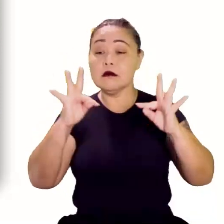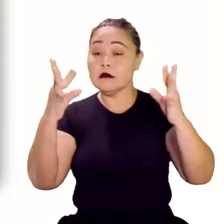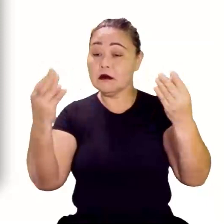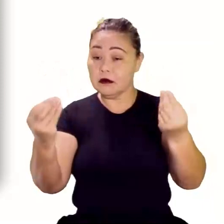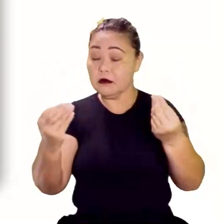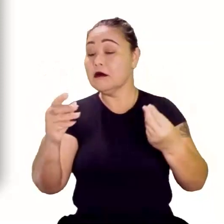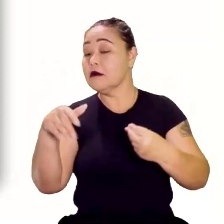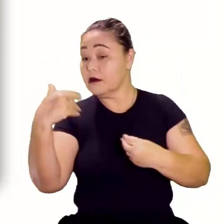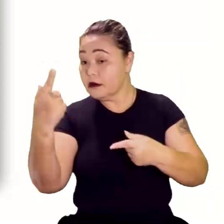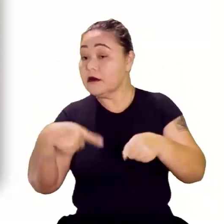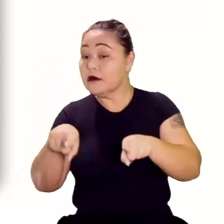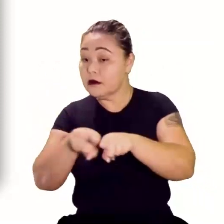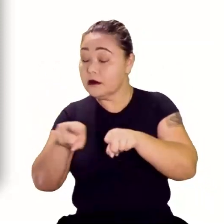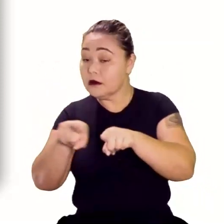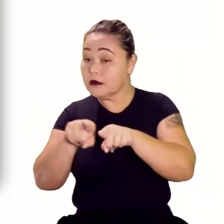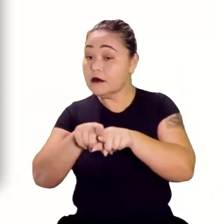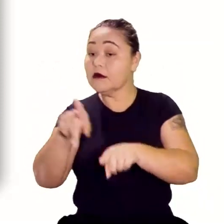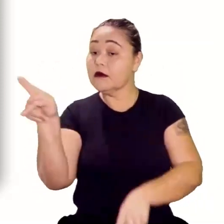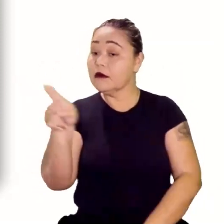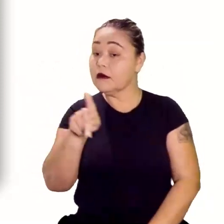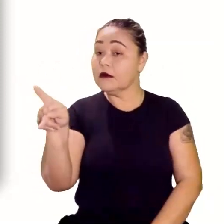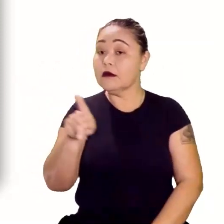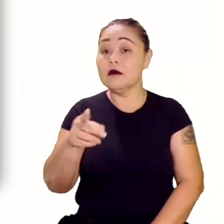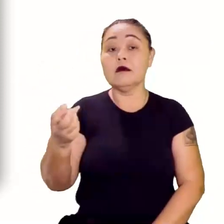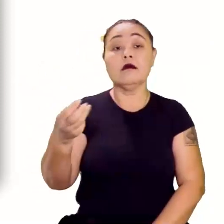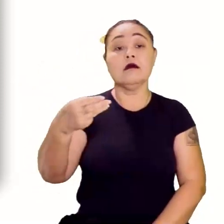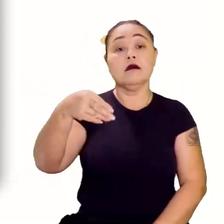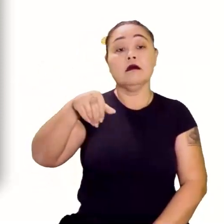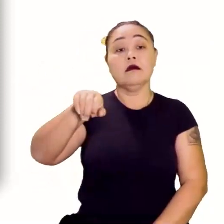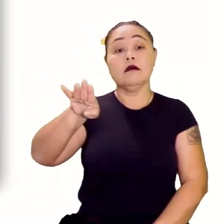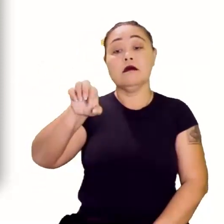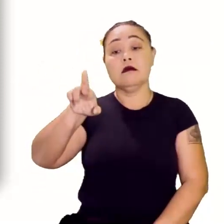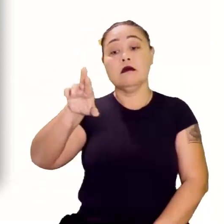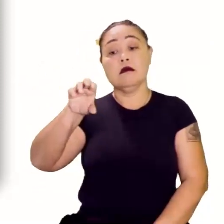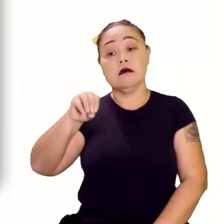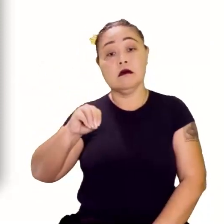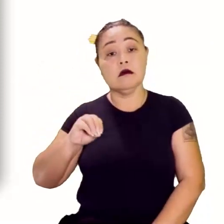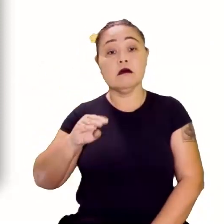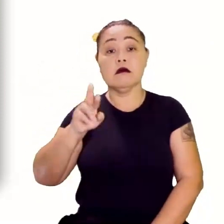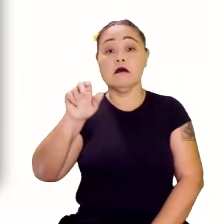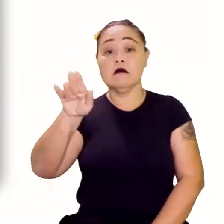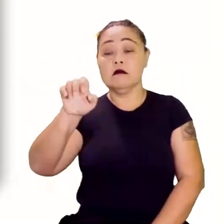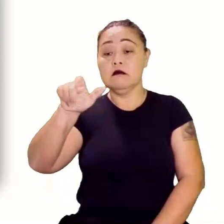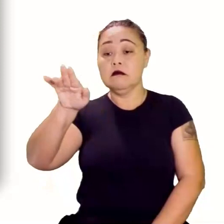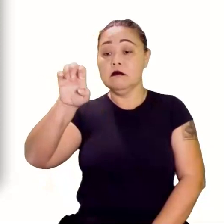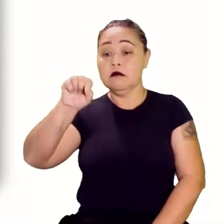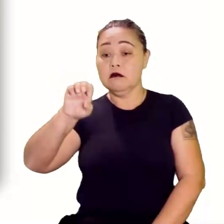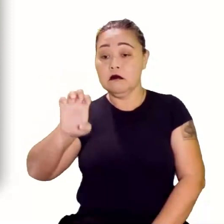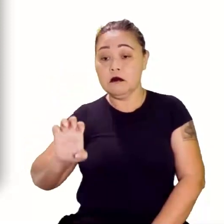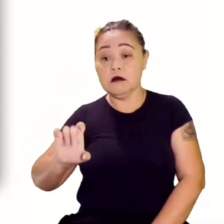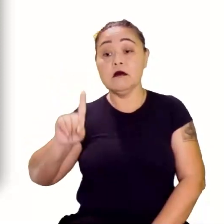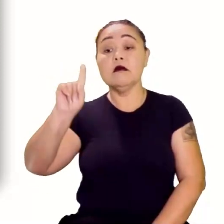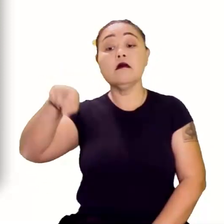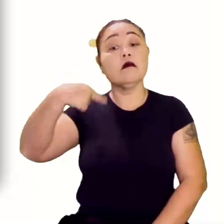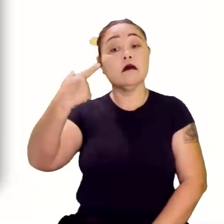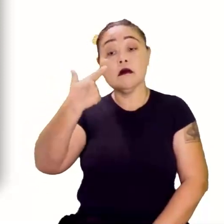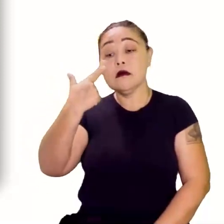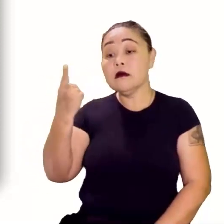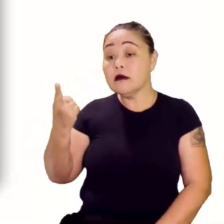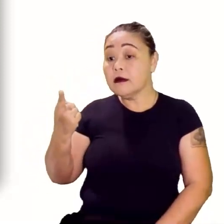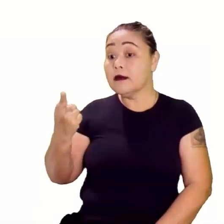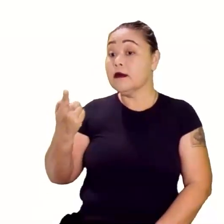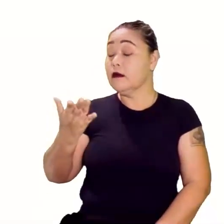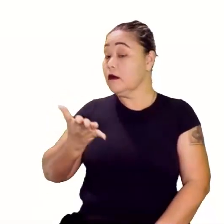todos os demais professores aí da escola Américo Brasiliense. Que legal, né? Então, vindo da